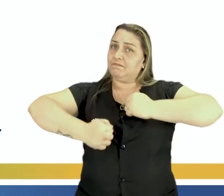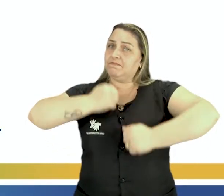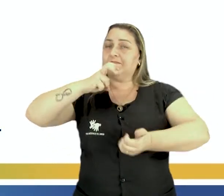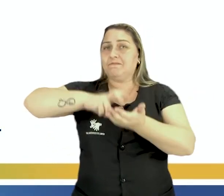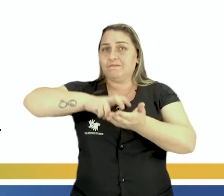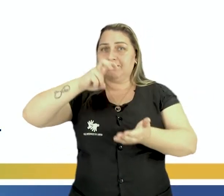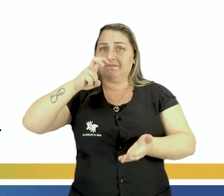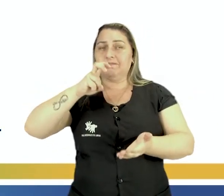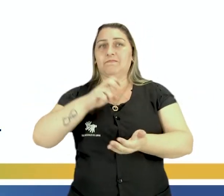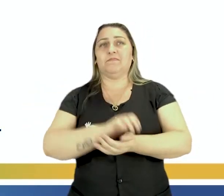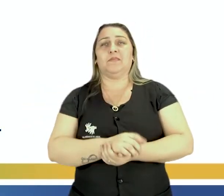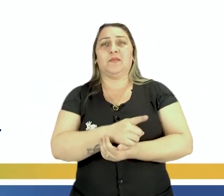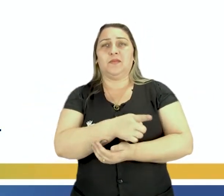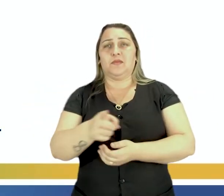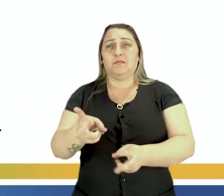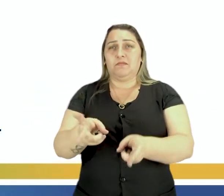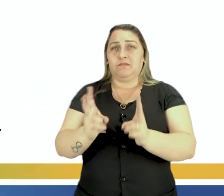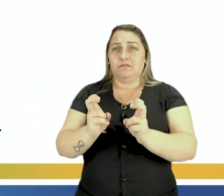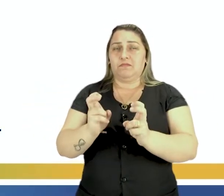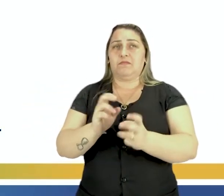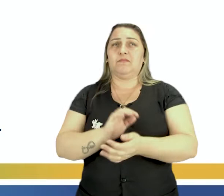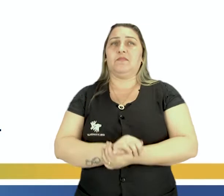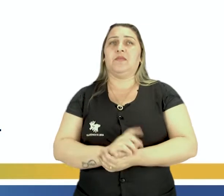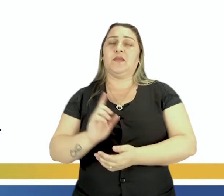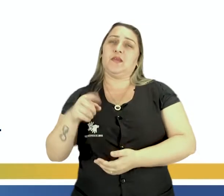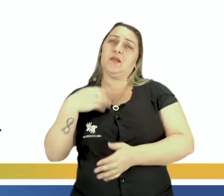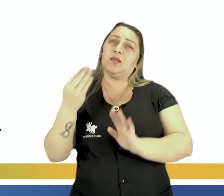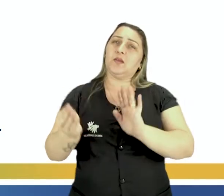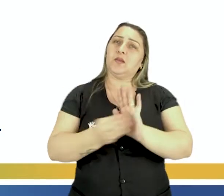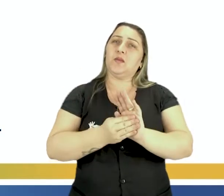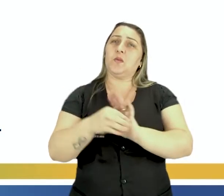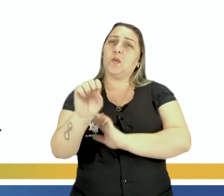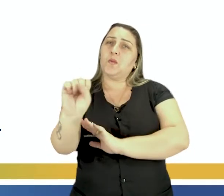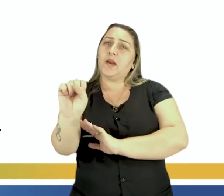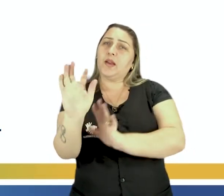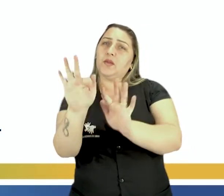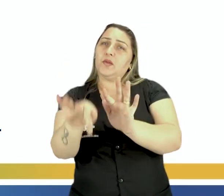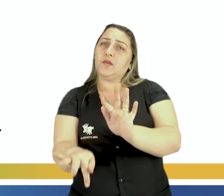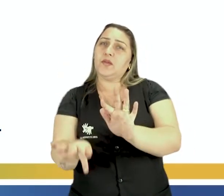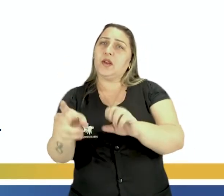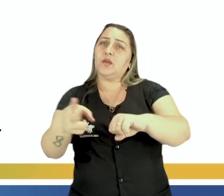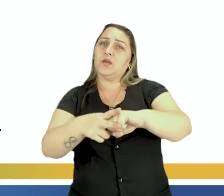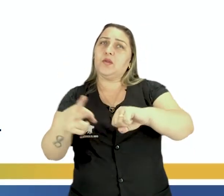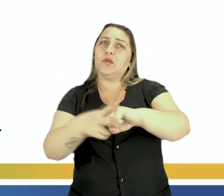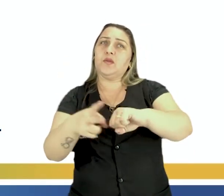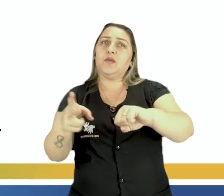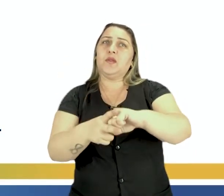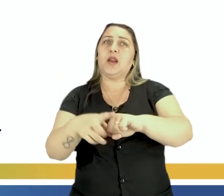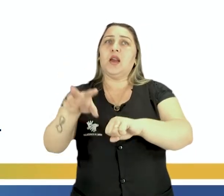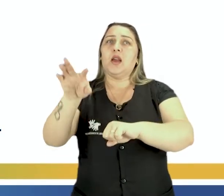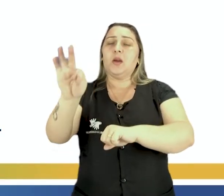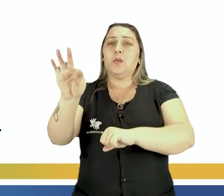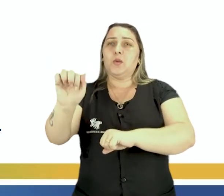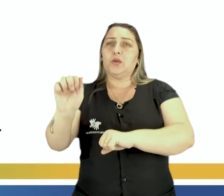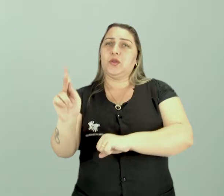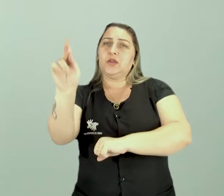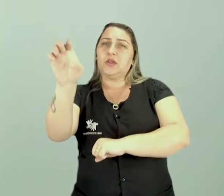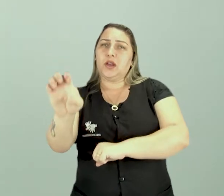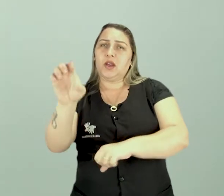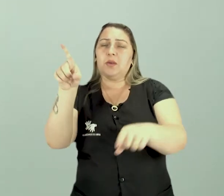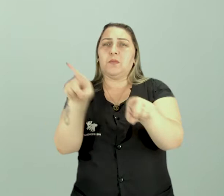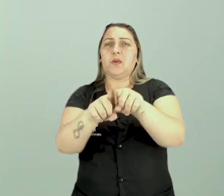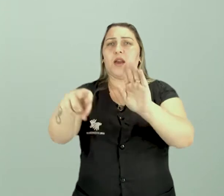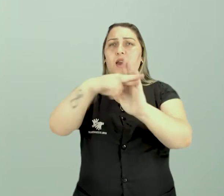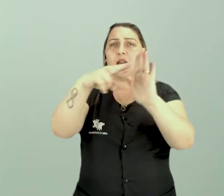pela manhã. Então, vocês observem aí, pessoal, que nós colocamos um S no finalzinho do verbo take. Por quê? É o que a